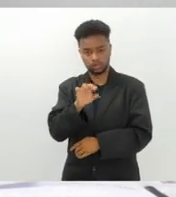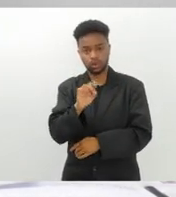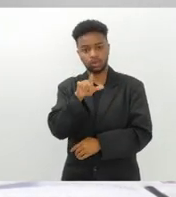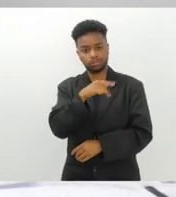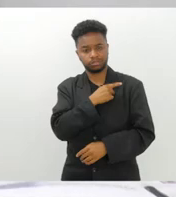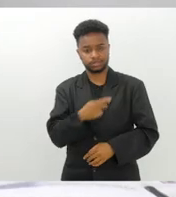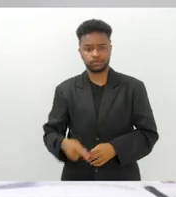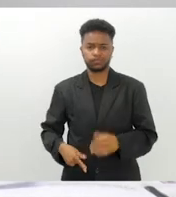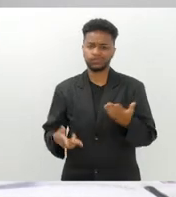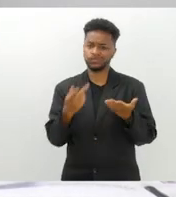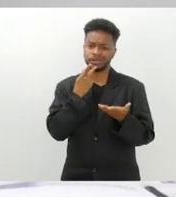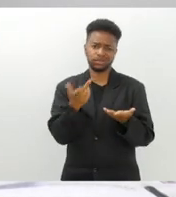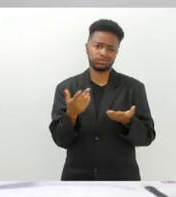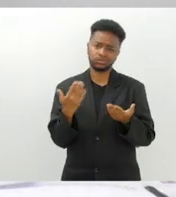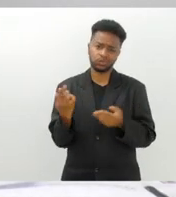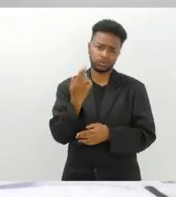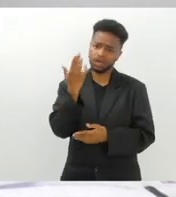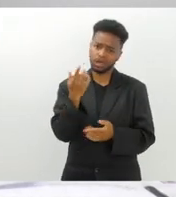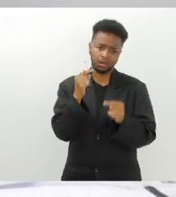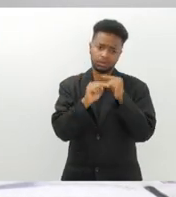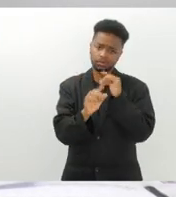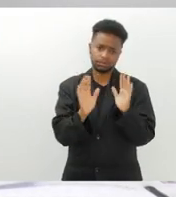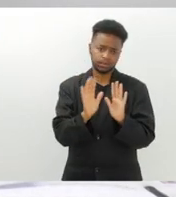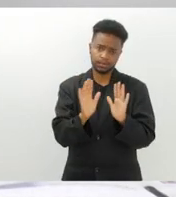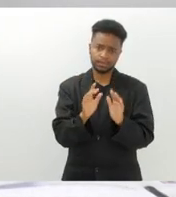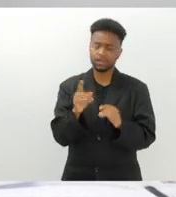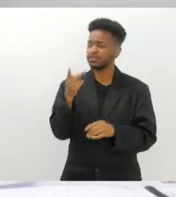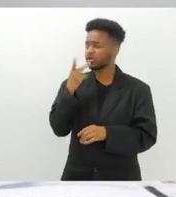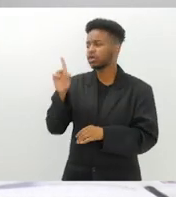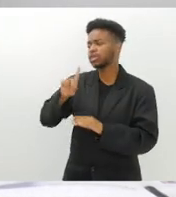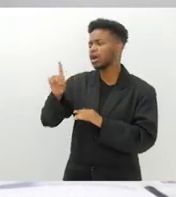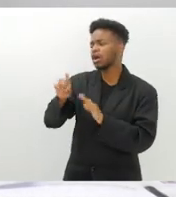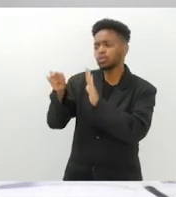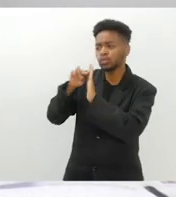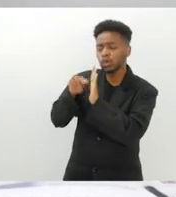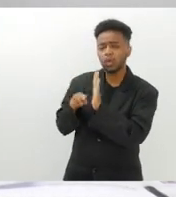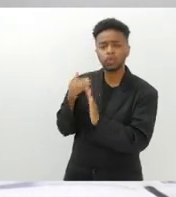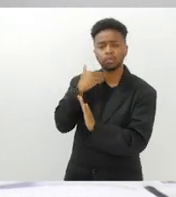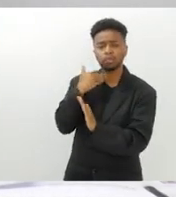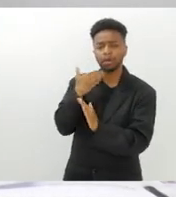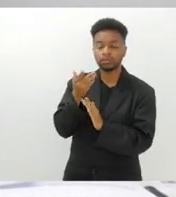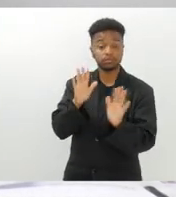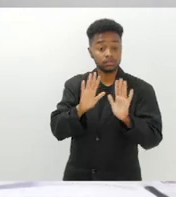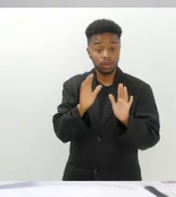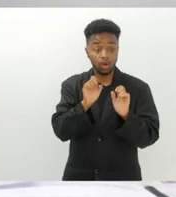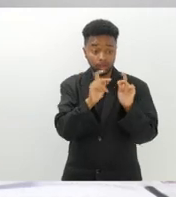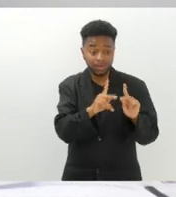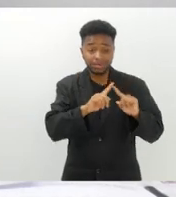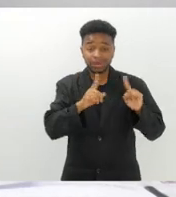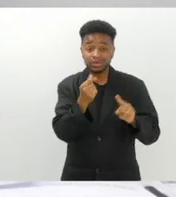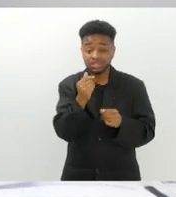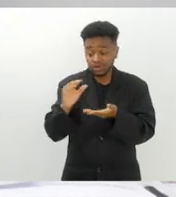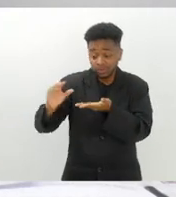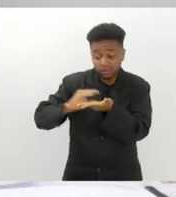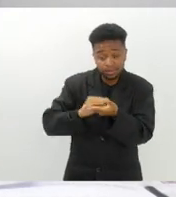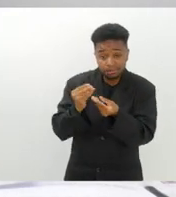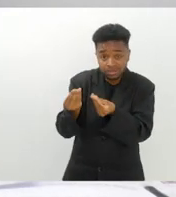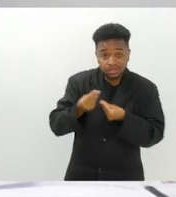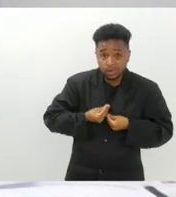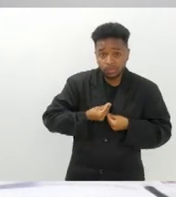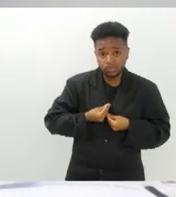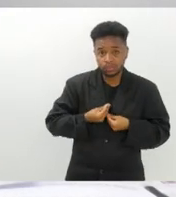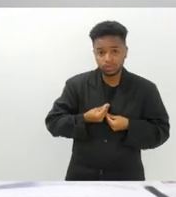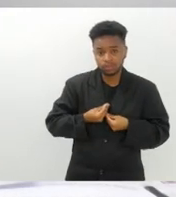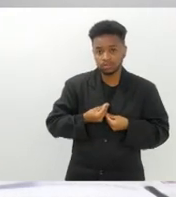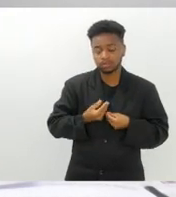eu falei, mas não pode ser isso. Ele falou, não, mas é a norma do banco, não sei quantos. Eu falei, mas isso é dinheiro dado, é não retornar.